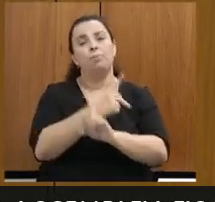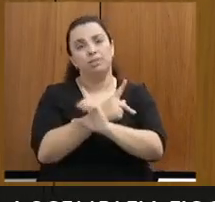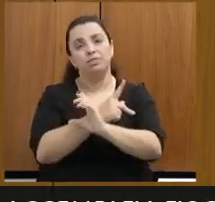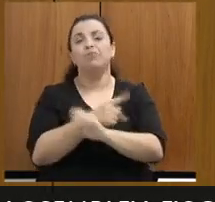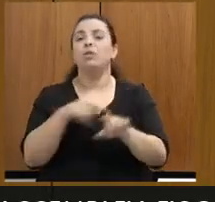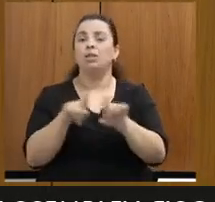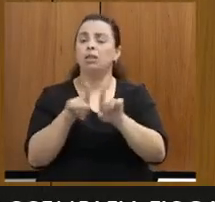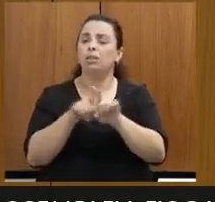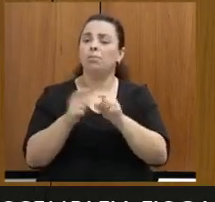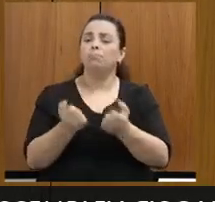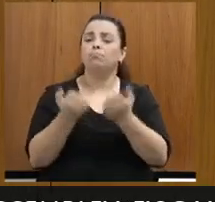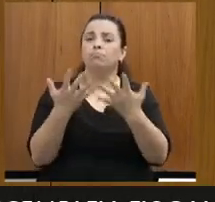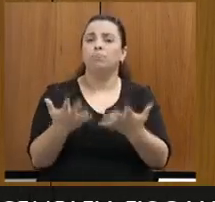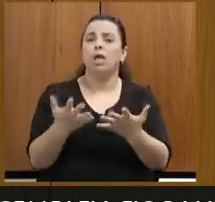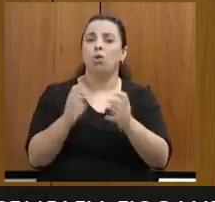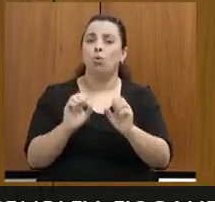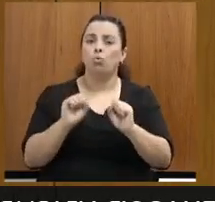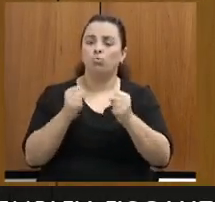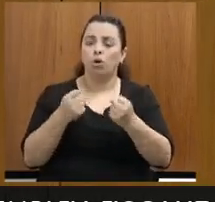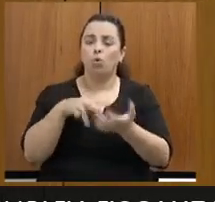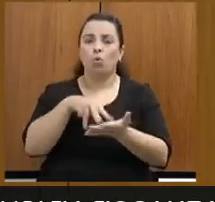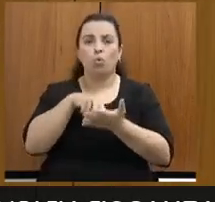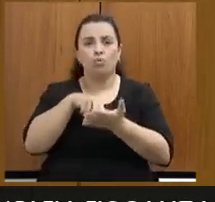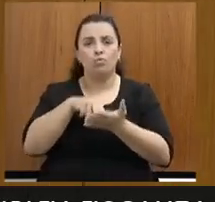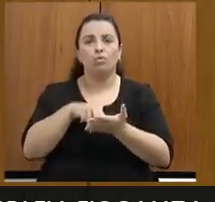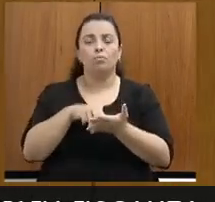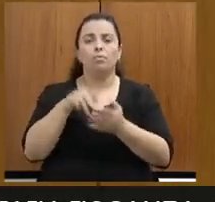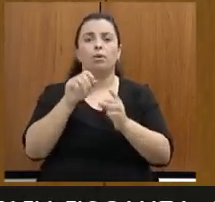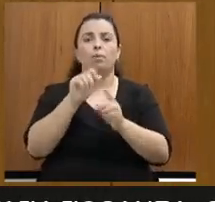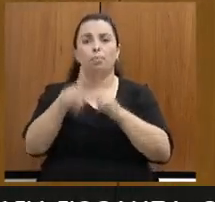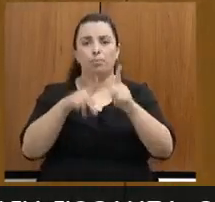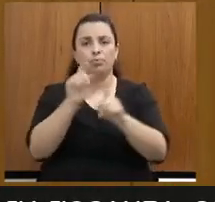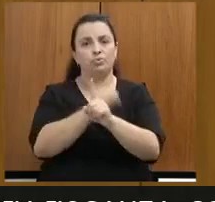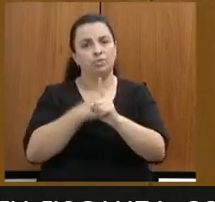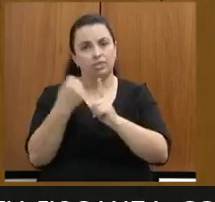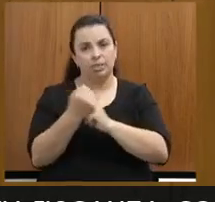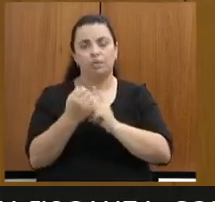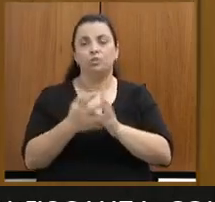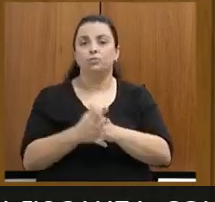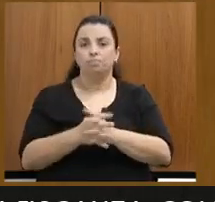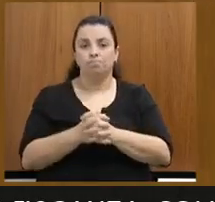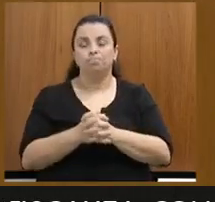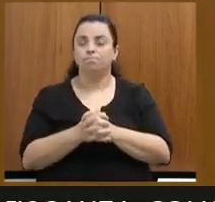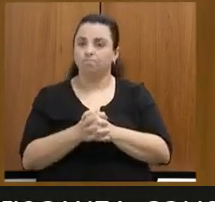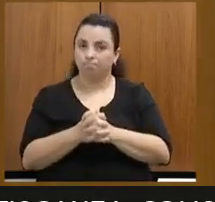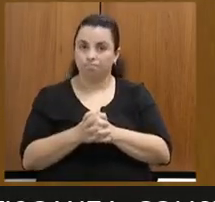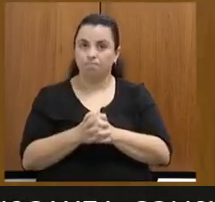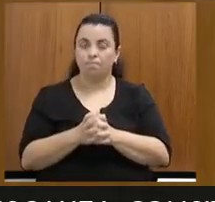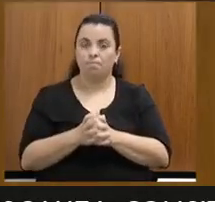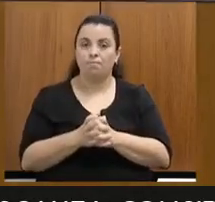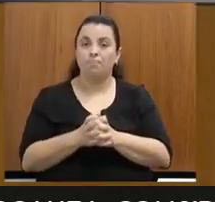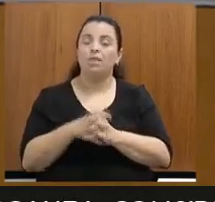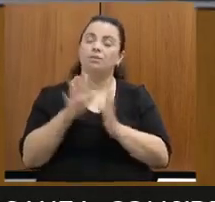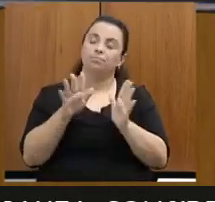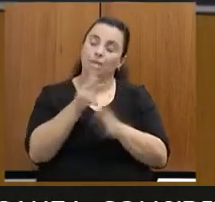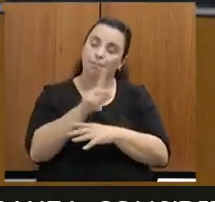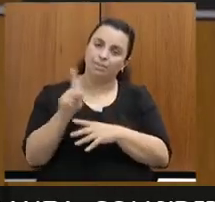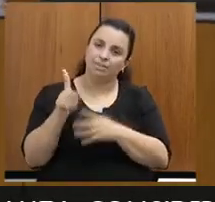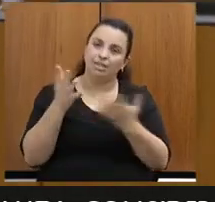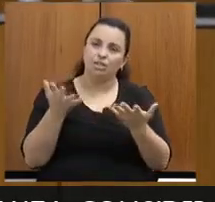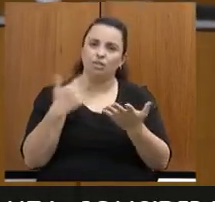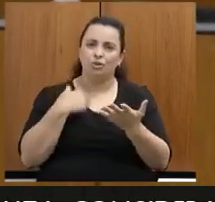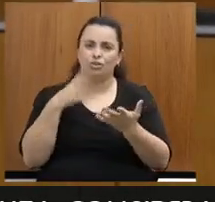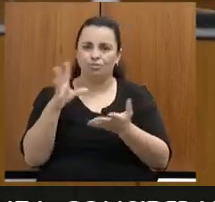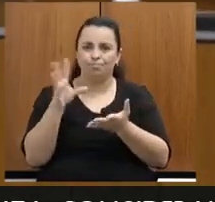a sociedade sua palavra o presidente é eu creio que eu anotei aqui